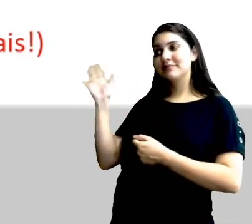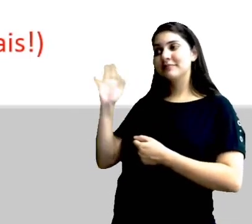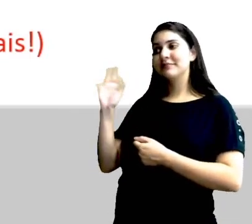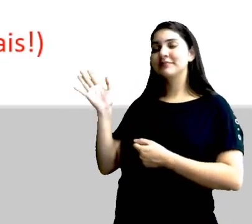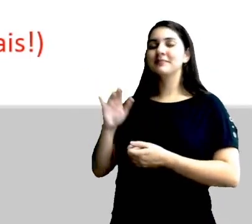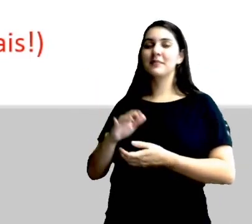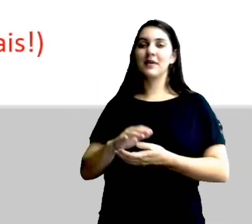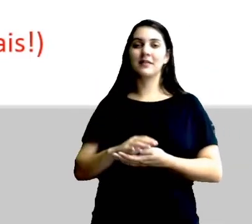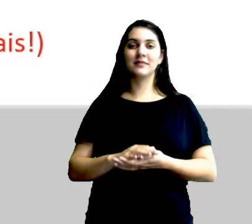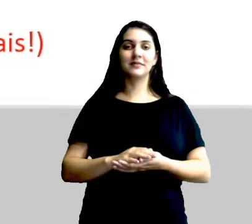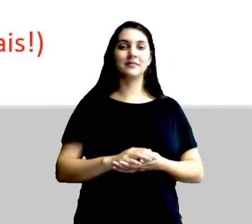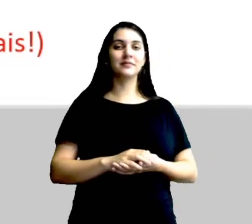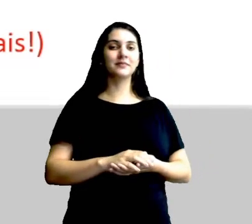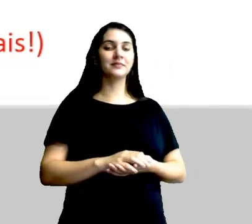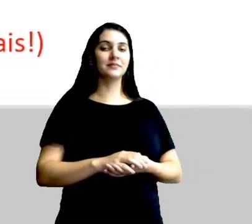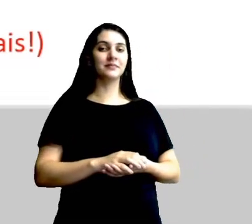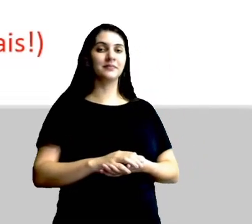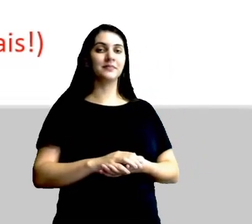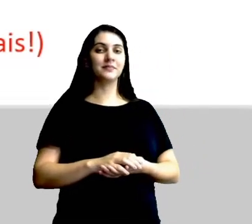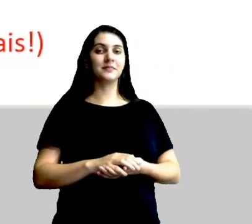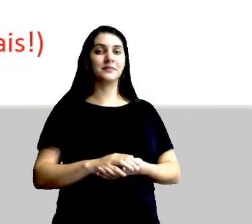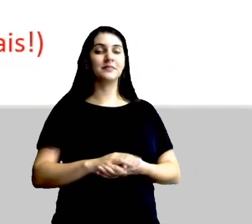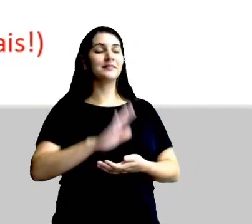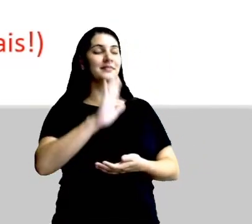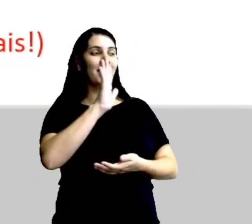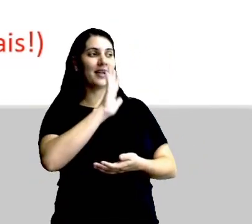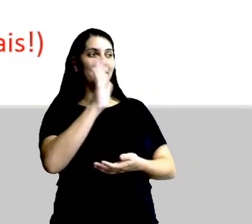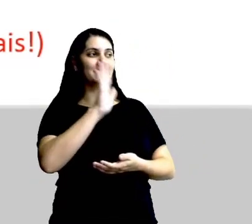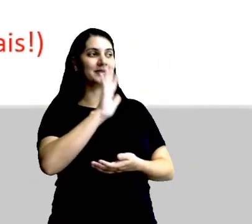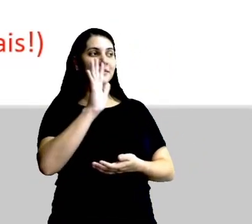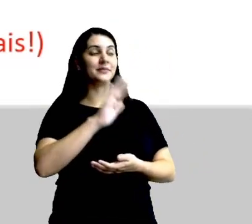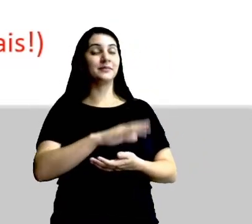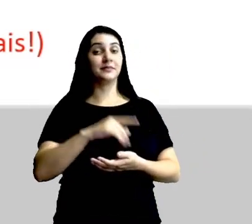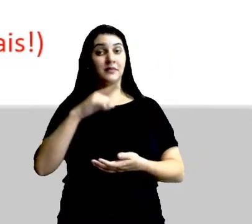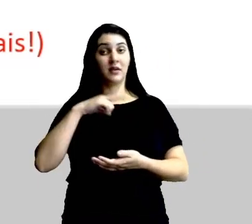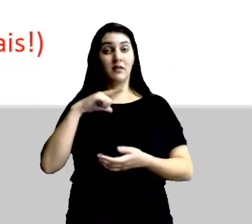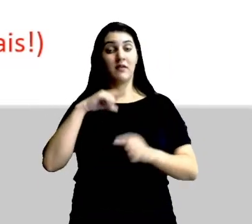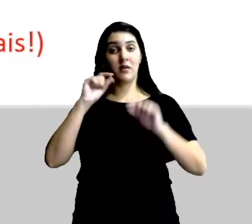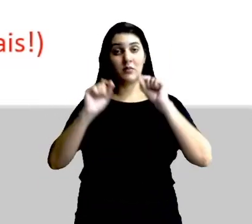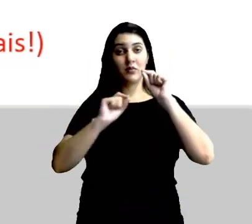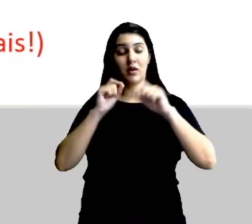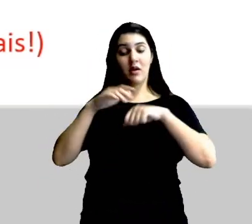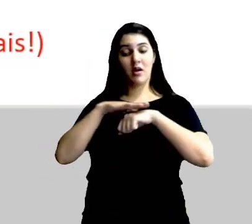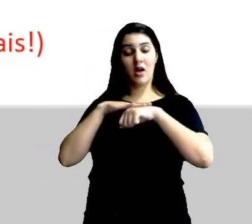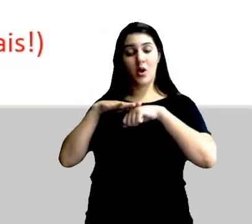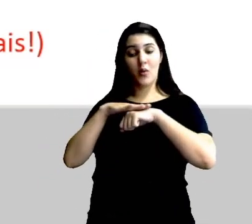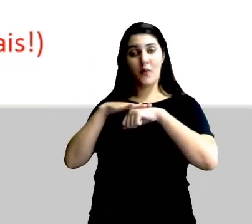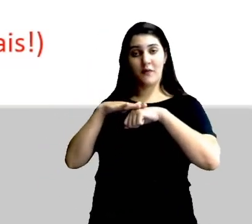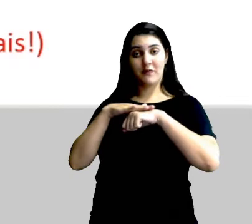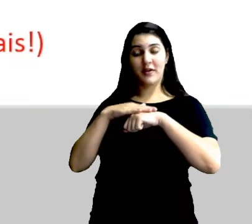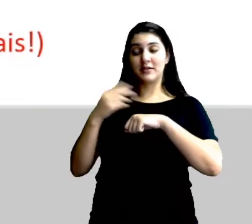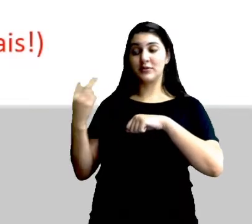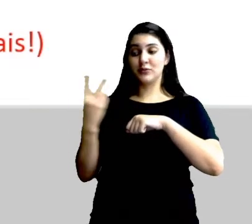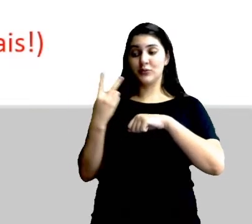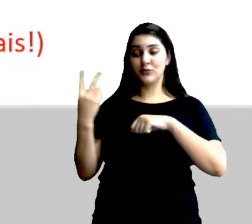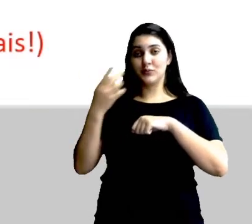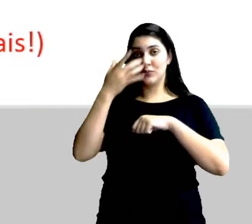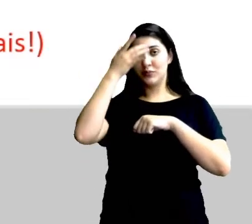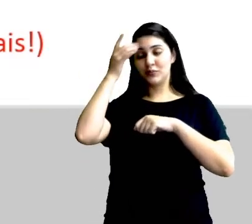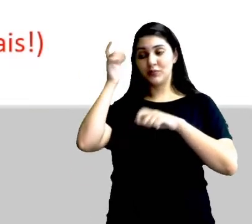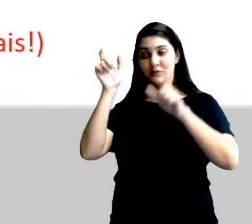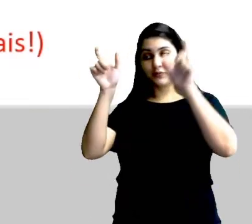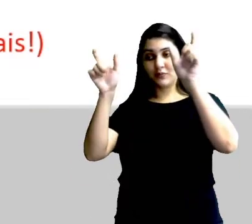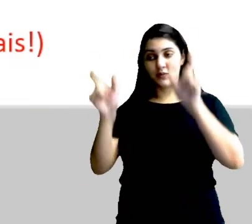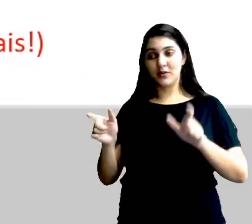mais. E ele responde see you, que é o até. Então, tivemos aí uma conversação entre duas